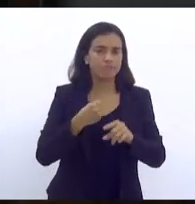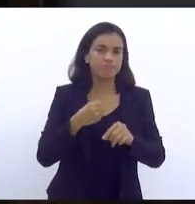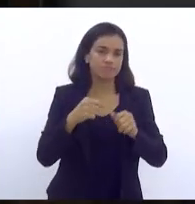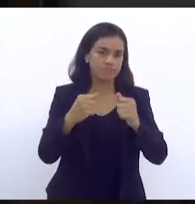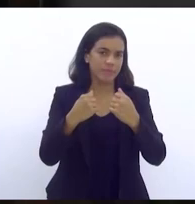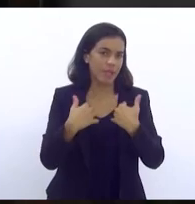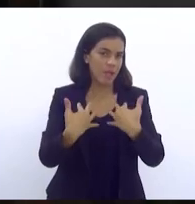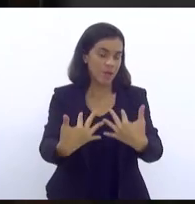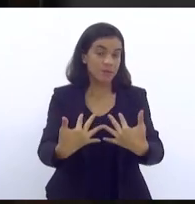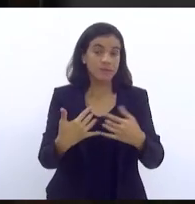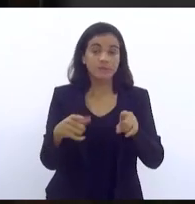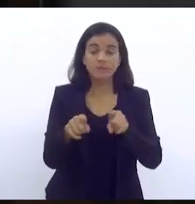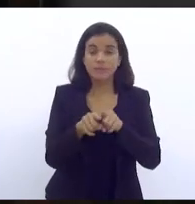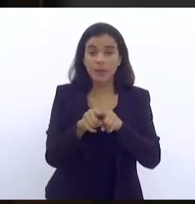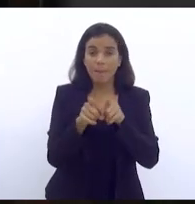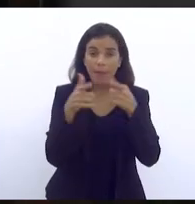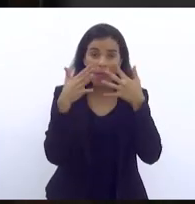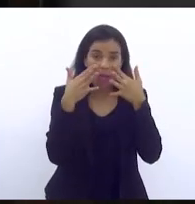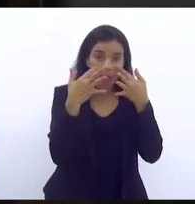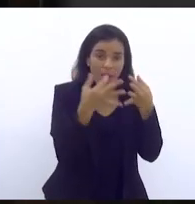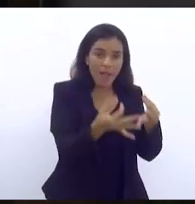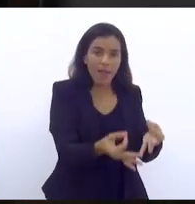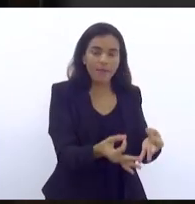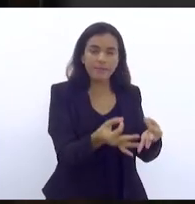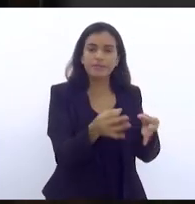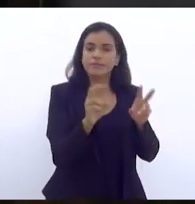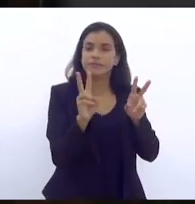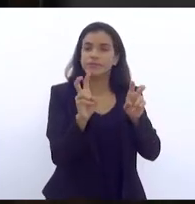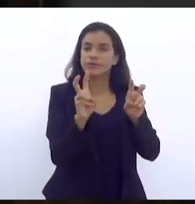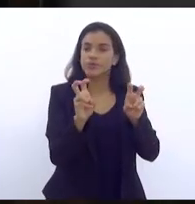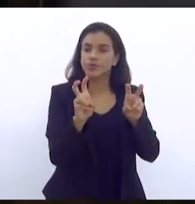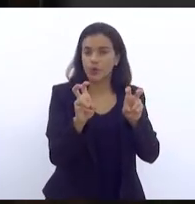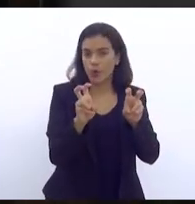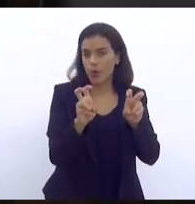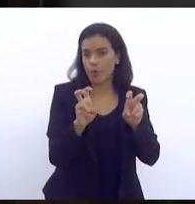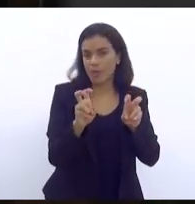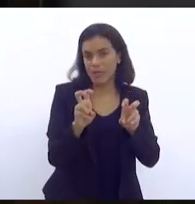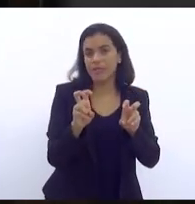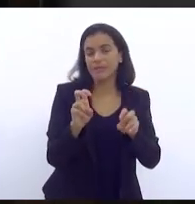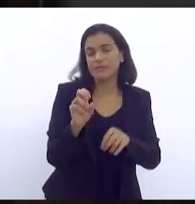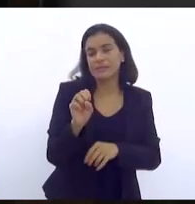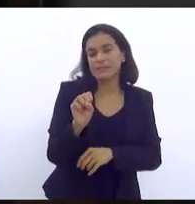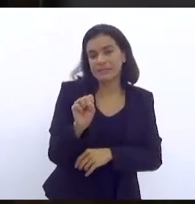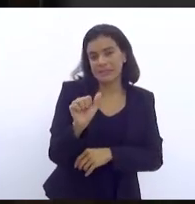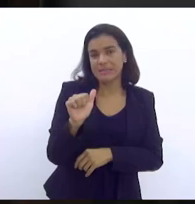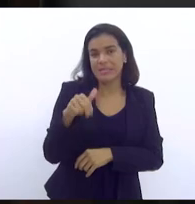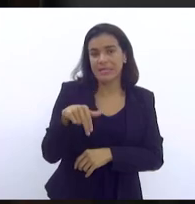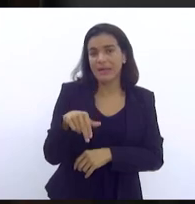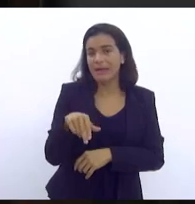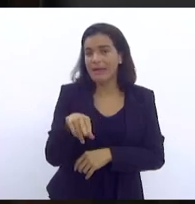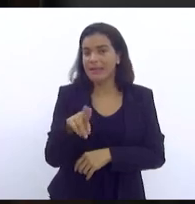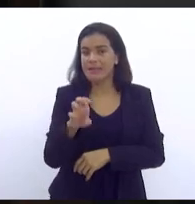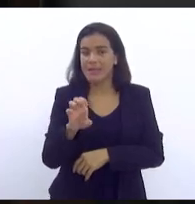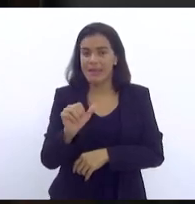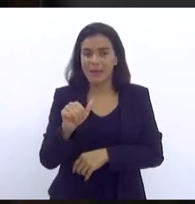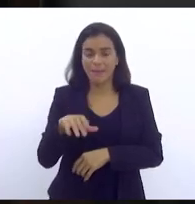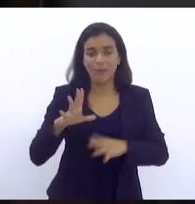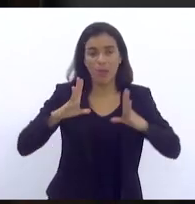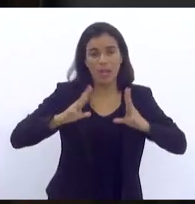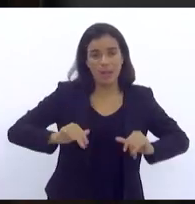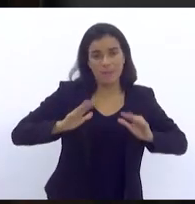período mas se atentando expressivamente sobre o que tange O saneamento ou seja acesso à água e ao